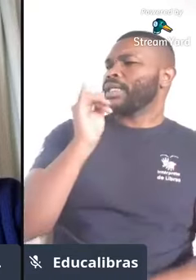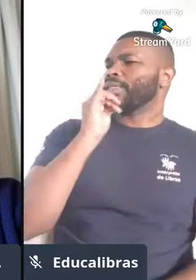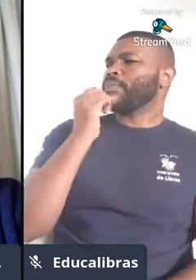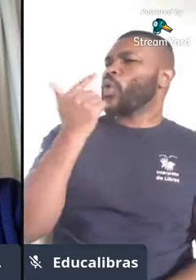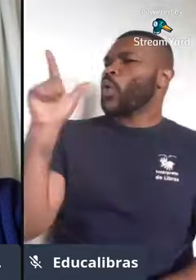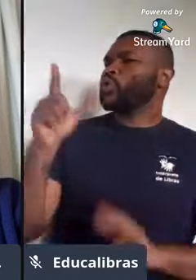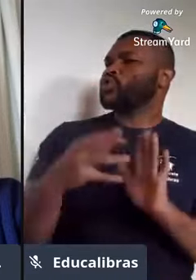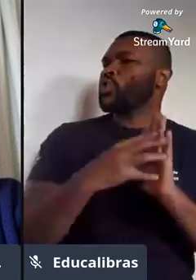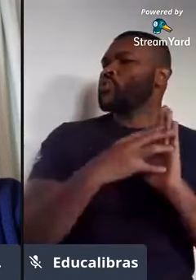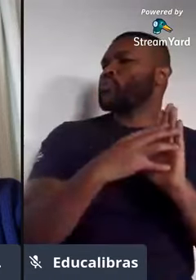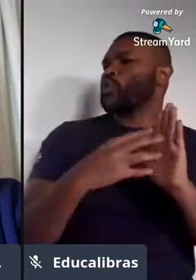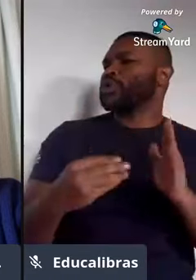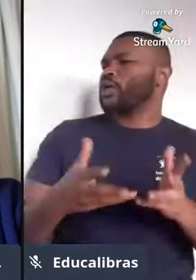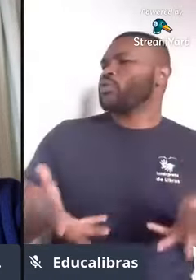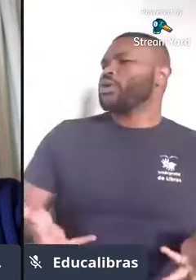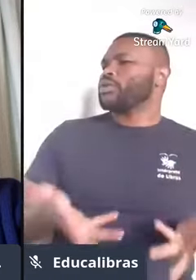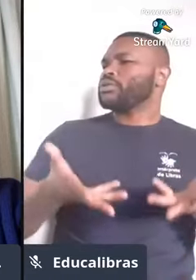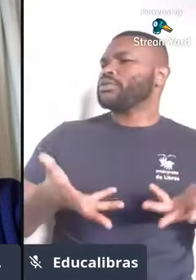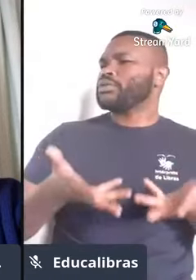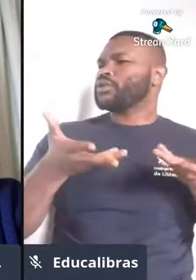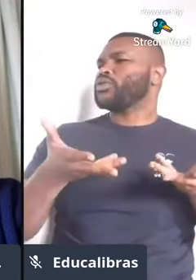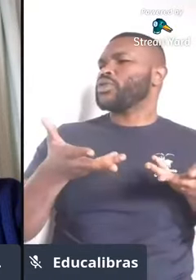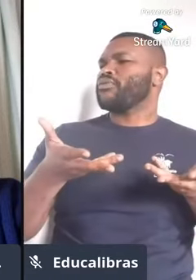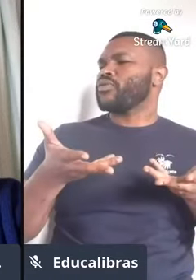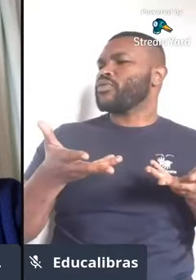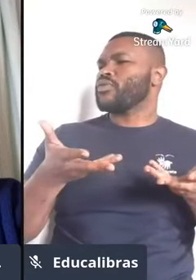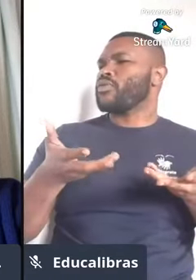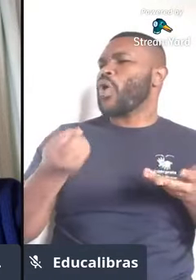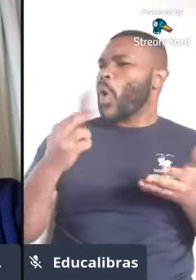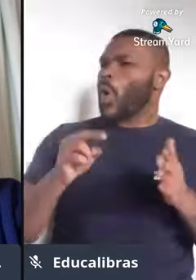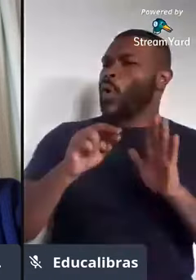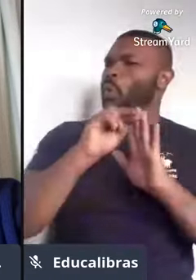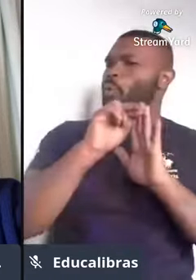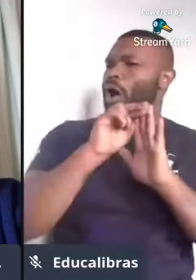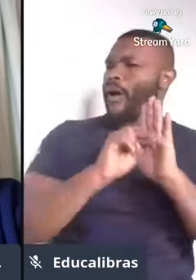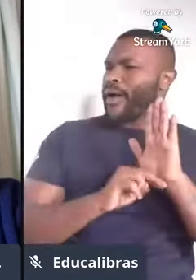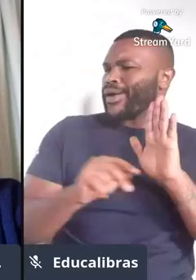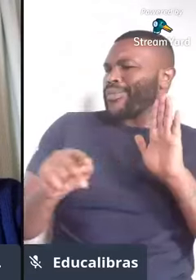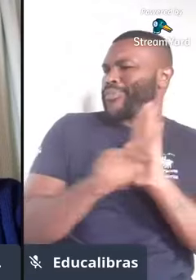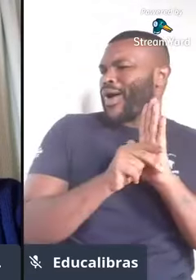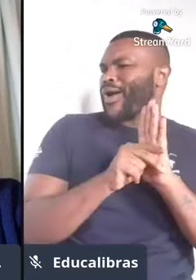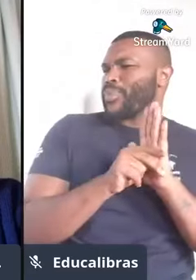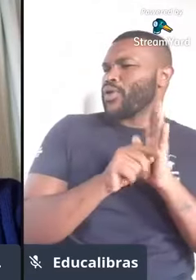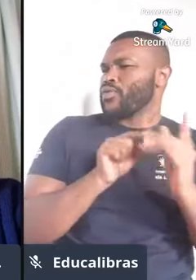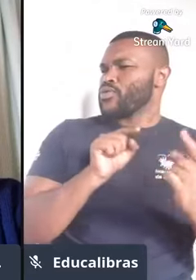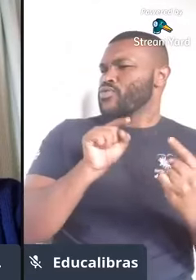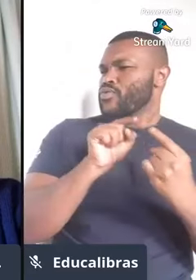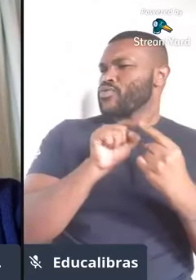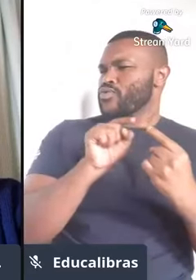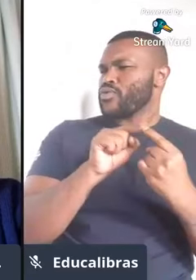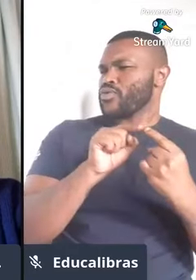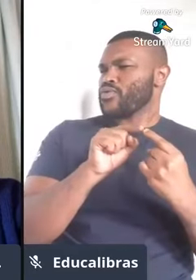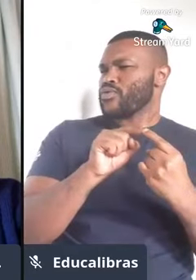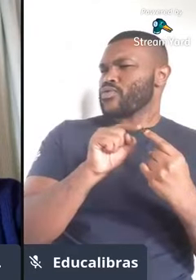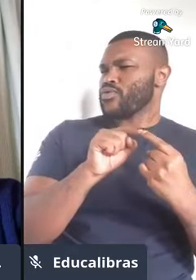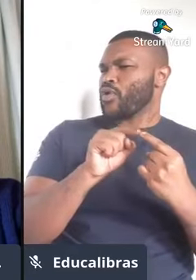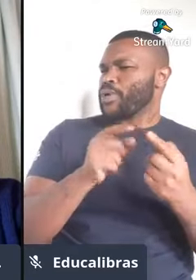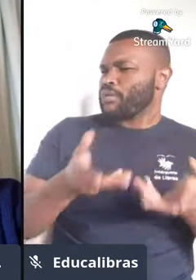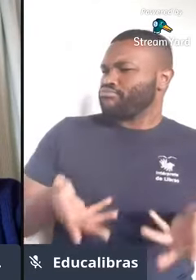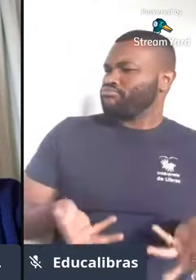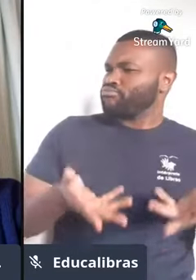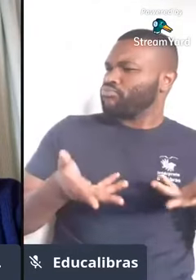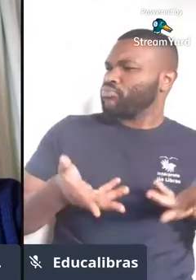modalidade de incentivo, alguma outra política propositiva de incentivo a algum